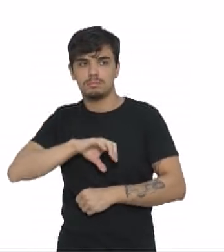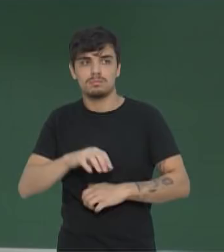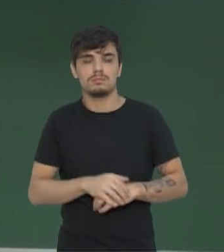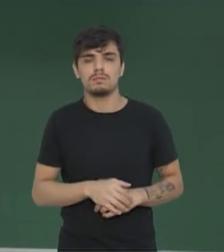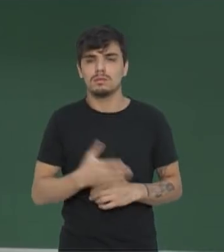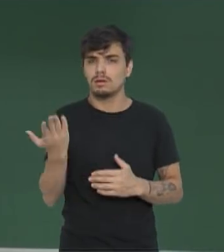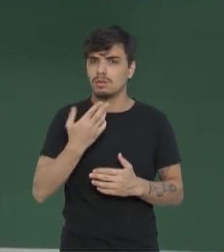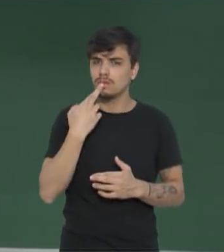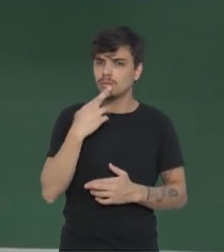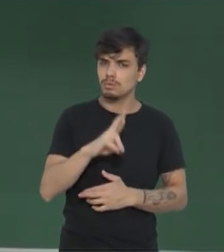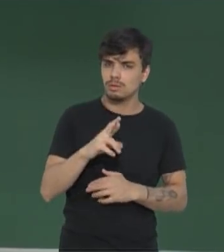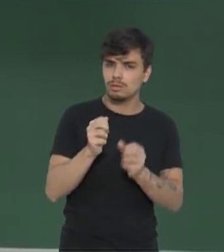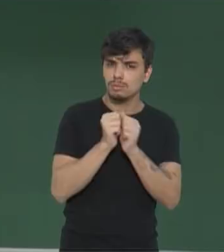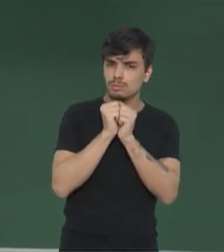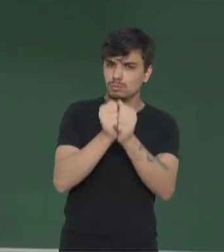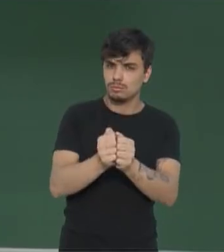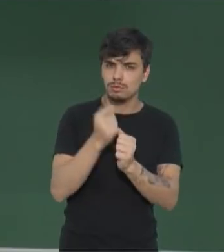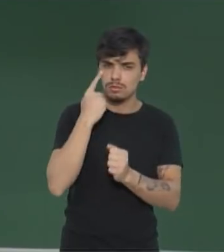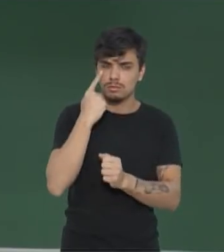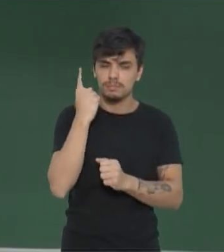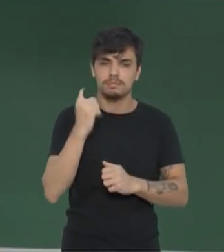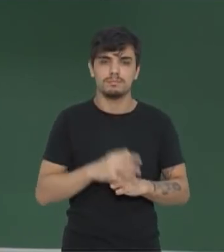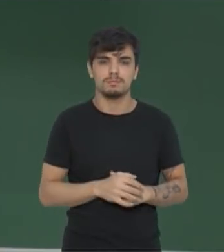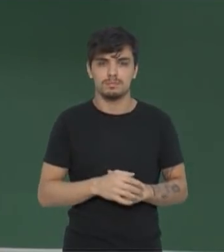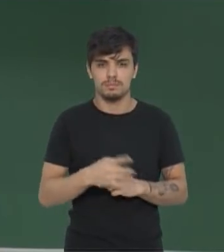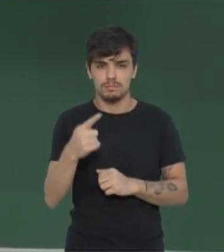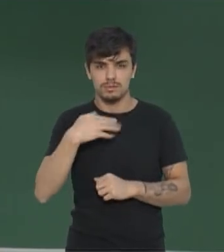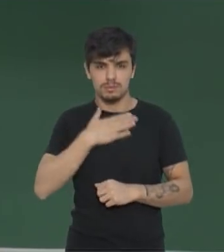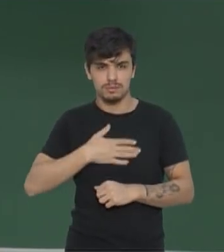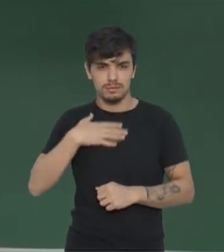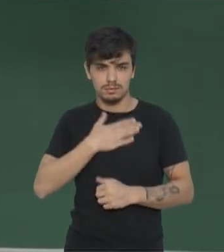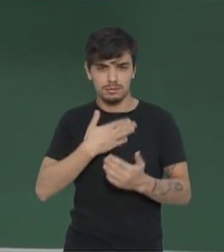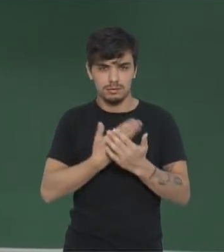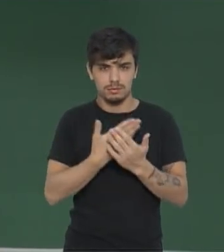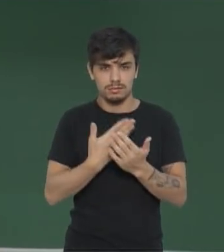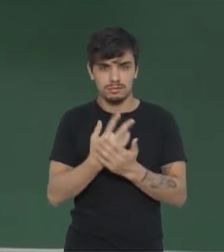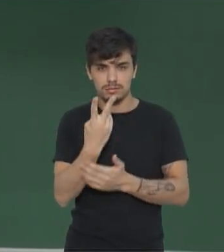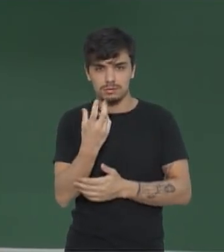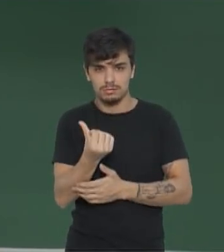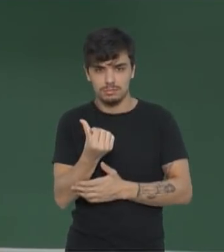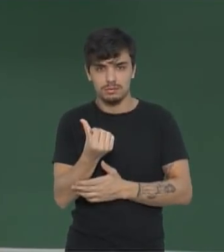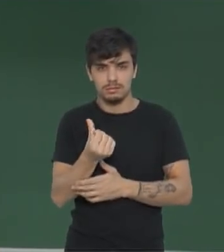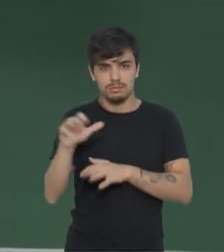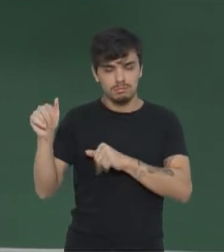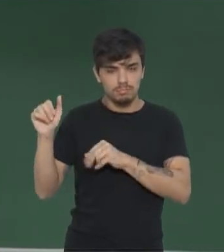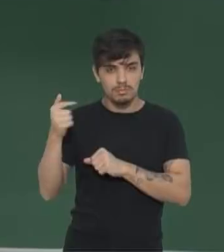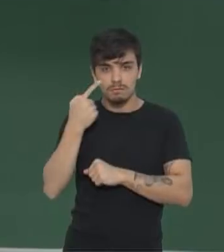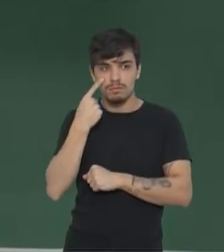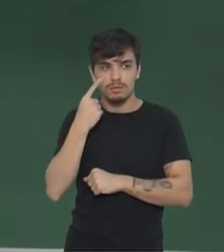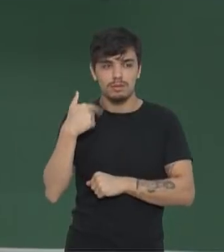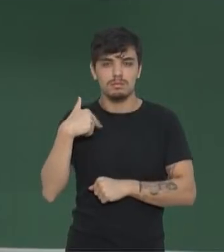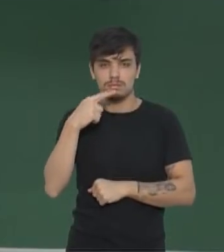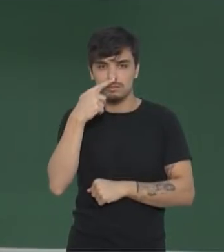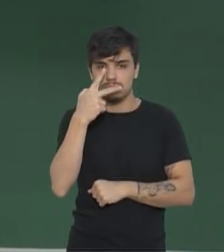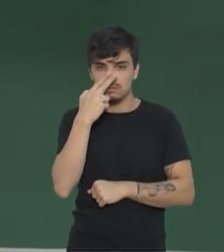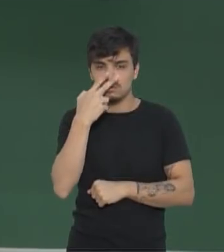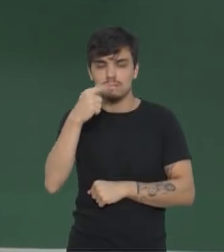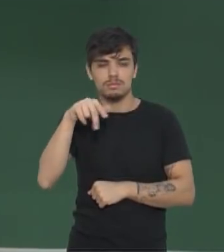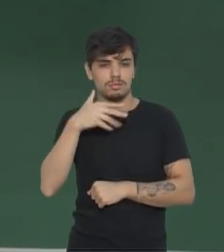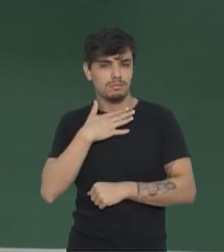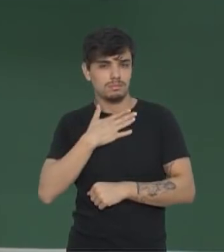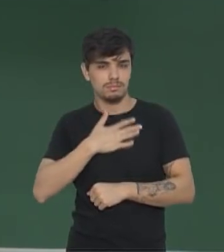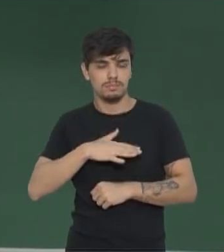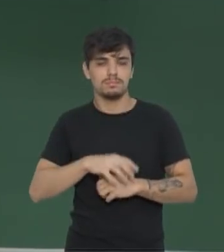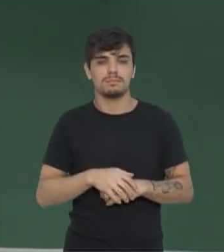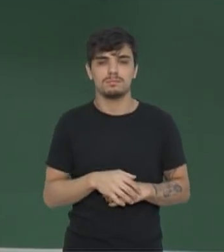responder junto? Fazer junto com vocês, sabe? Gostaram daquela aula 26 lá da Espanha? Vamos ver se vocês vão mandar bem. Eu tenho certeza que vocês vão mandar bem.